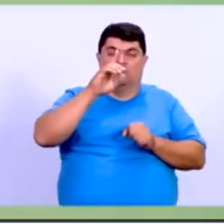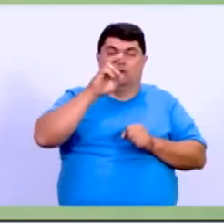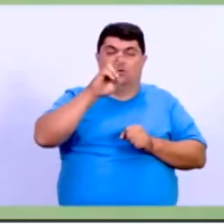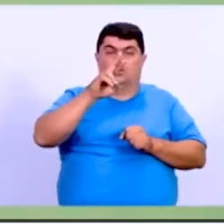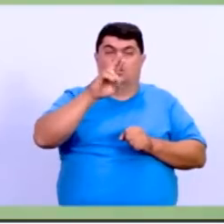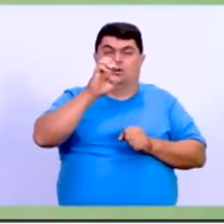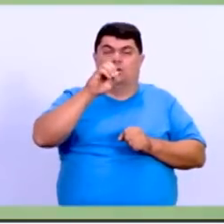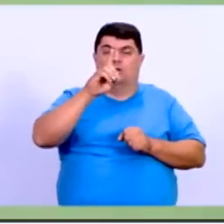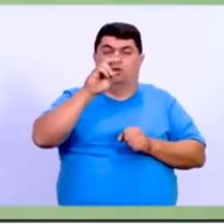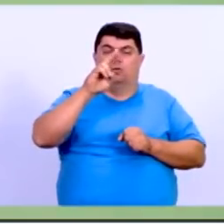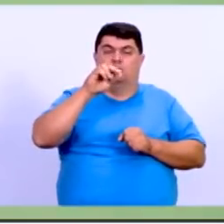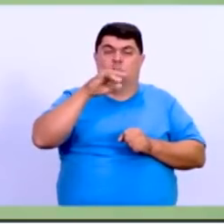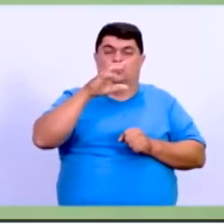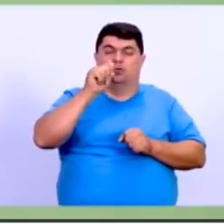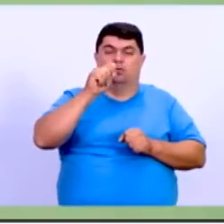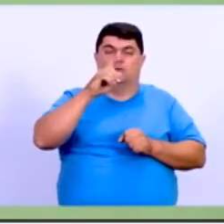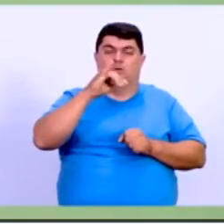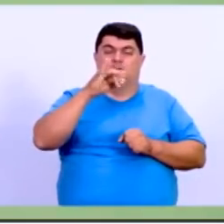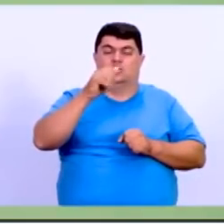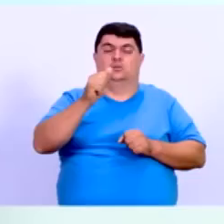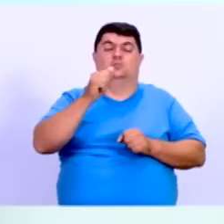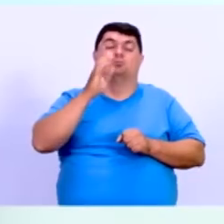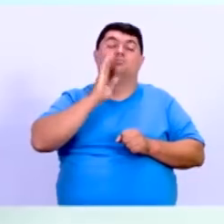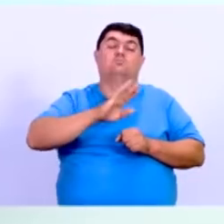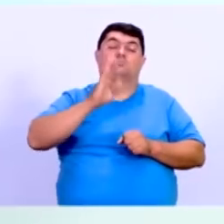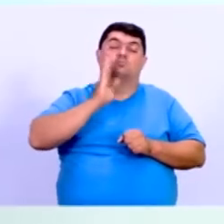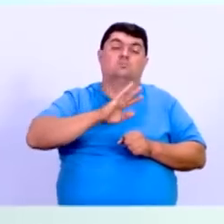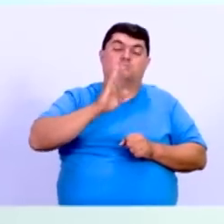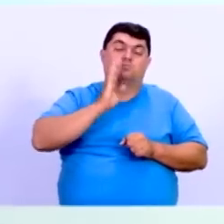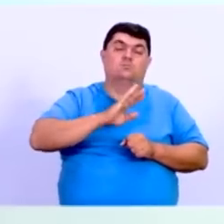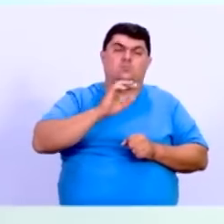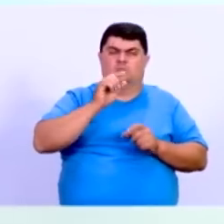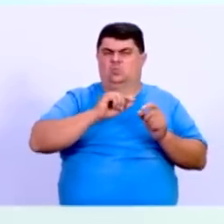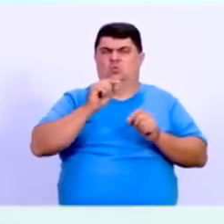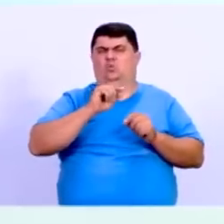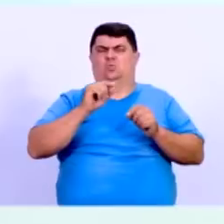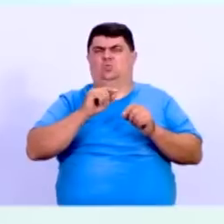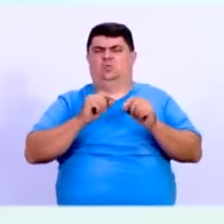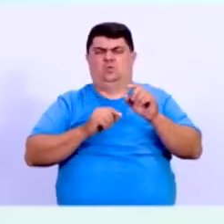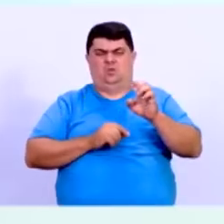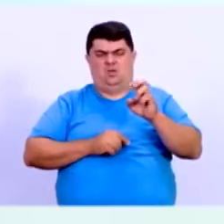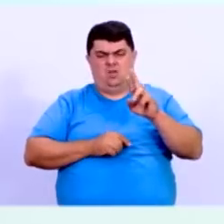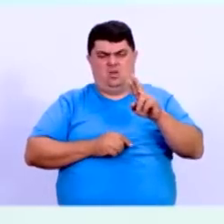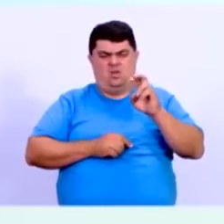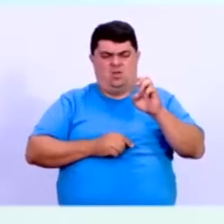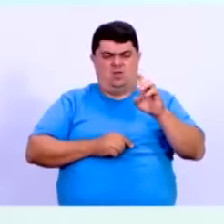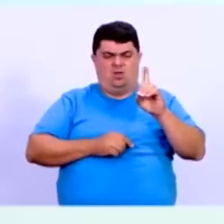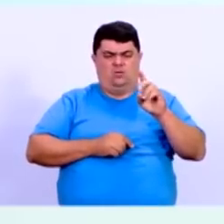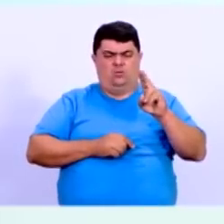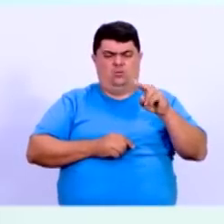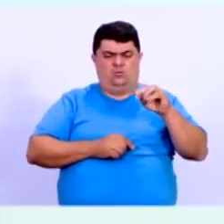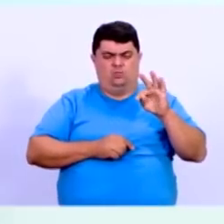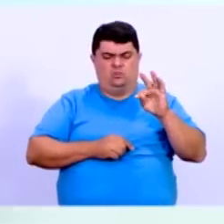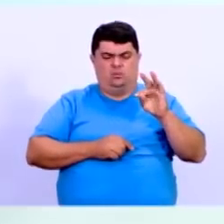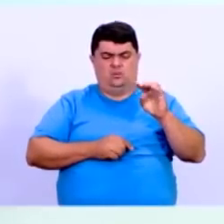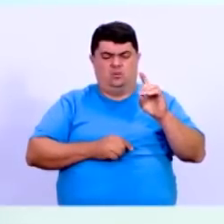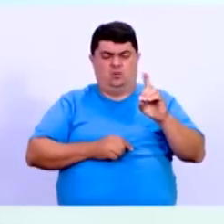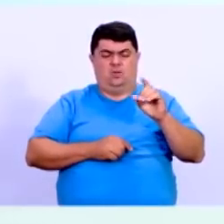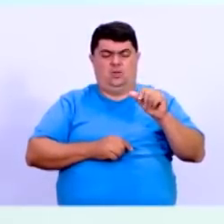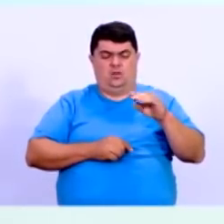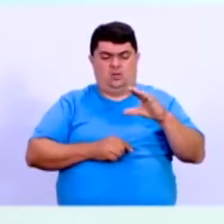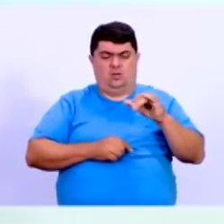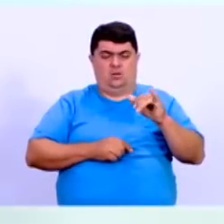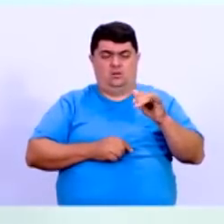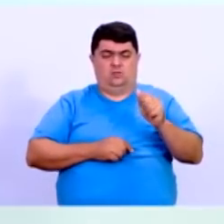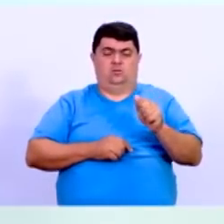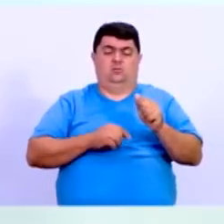energia. Olha que interessante, pessoal. Sistema de redundância. O que é isso, professor? Redundância. Vamos supor que você